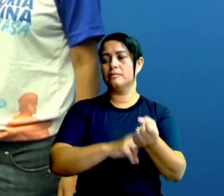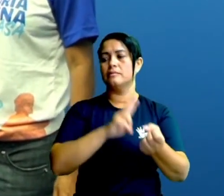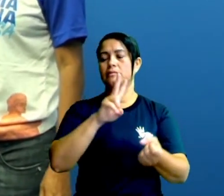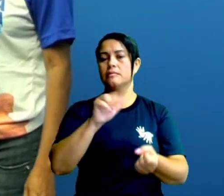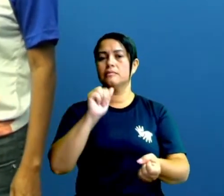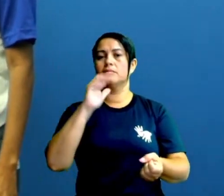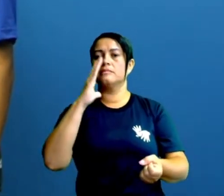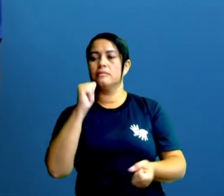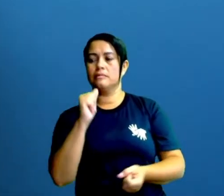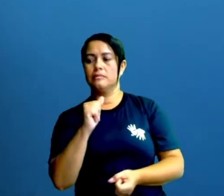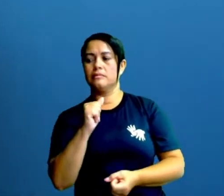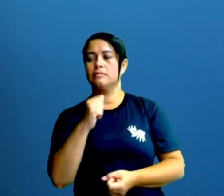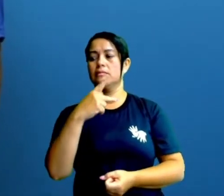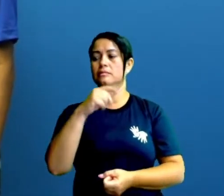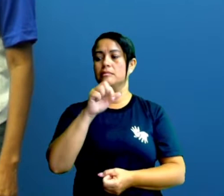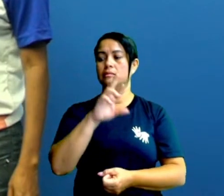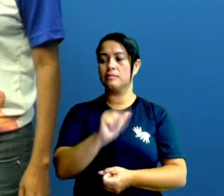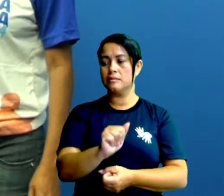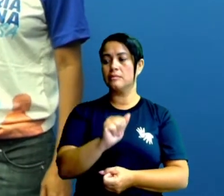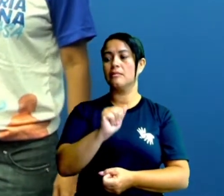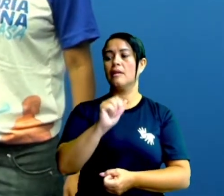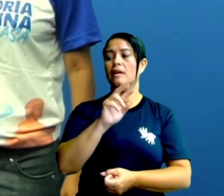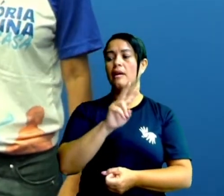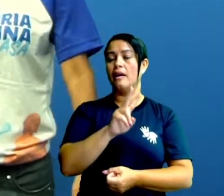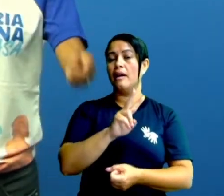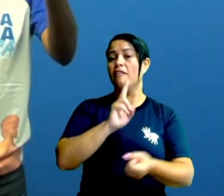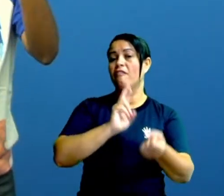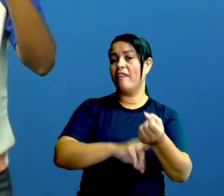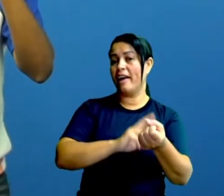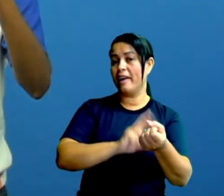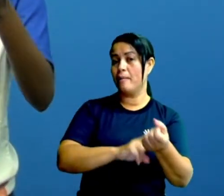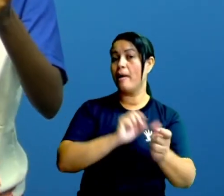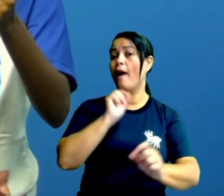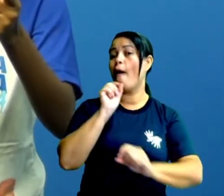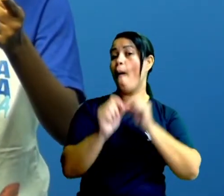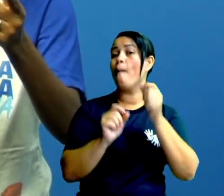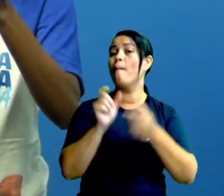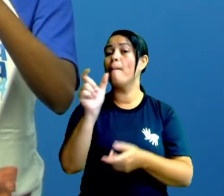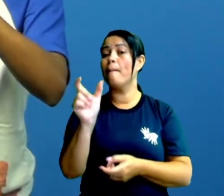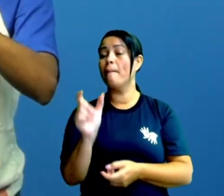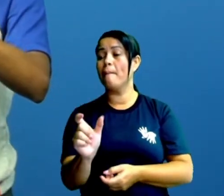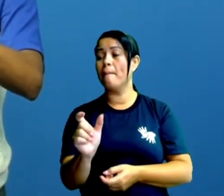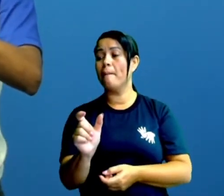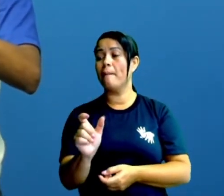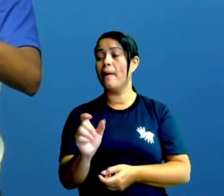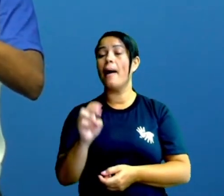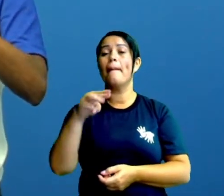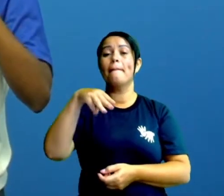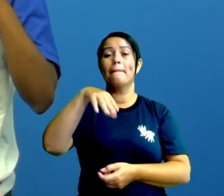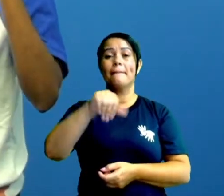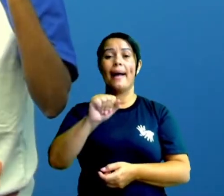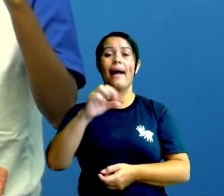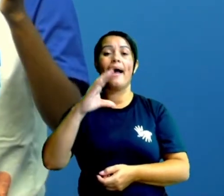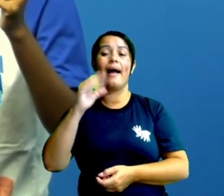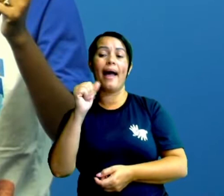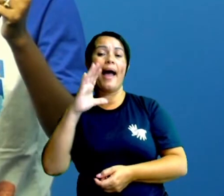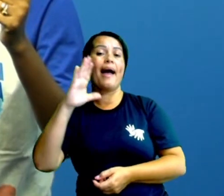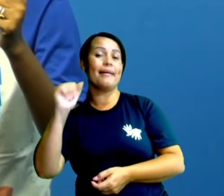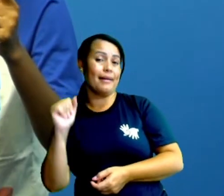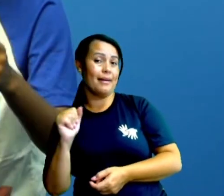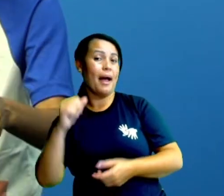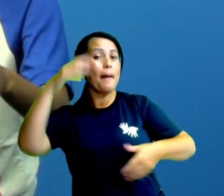vaca a vaca vai rimar com uma caca o que